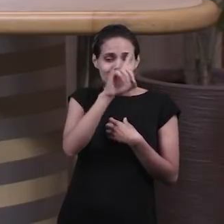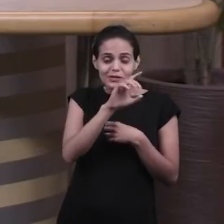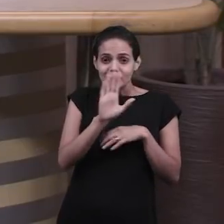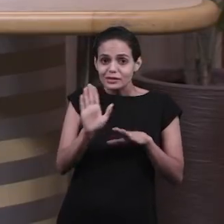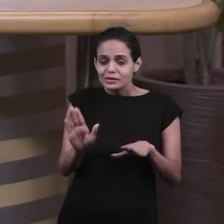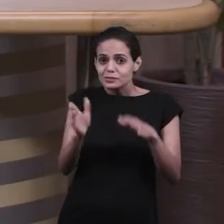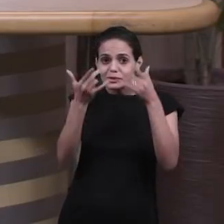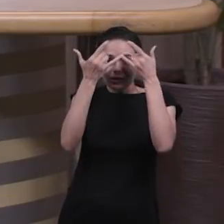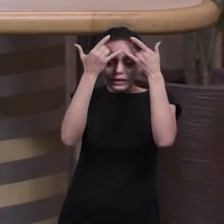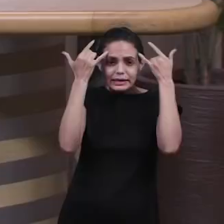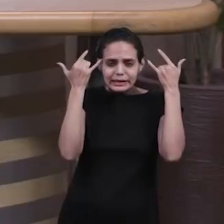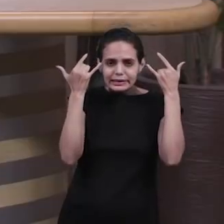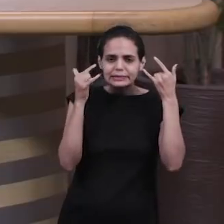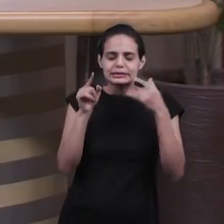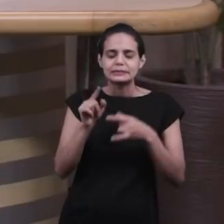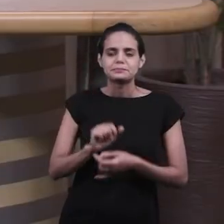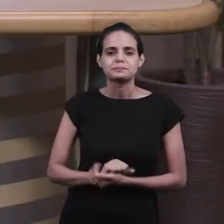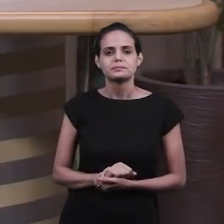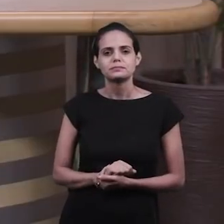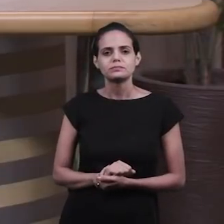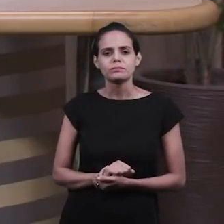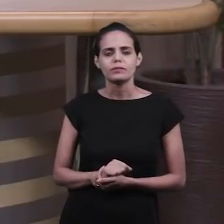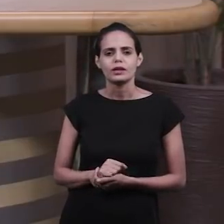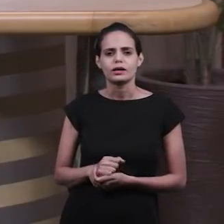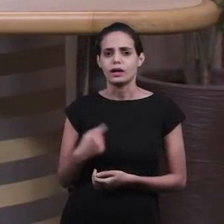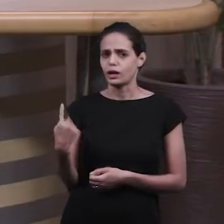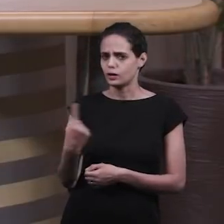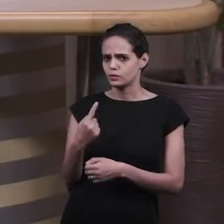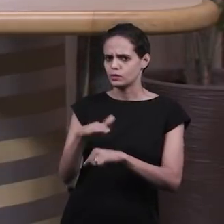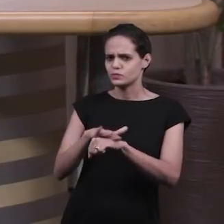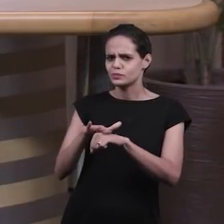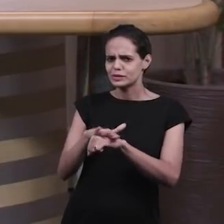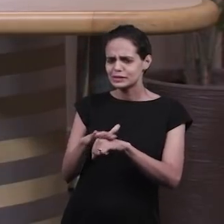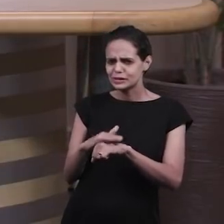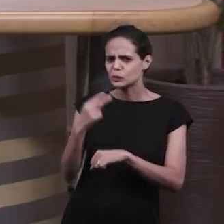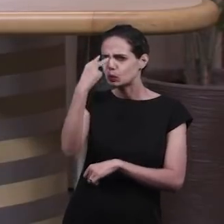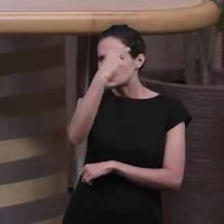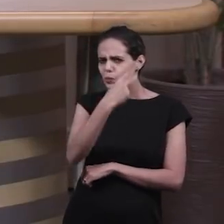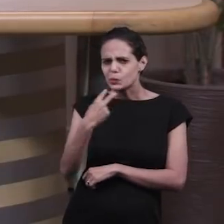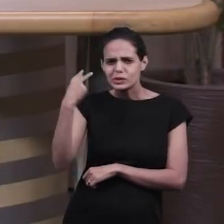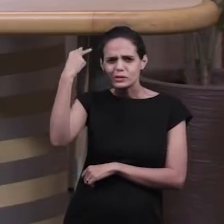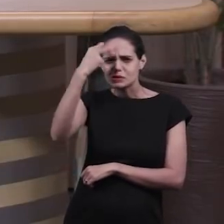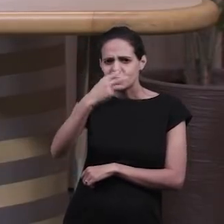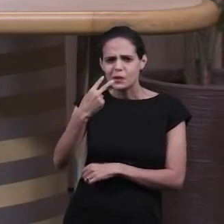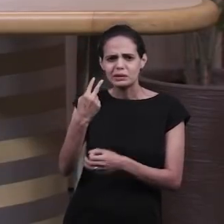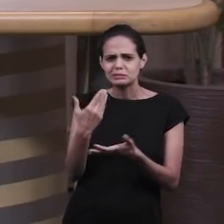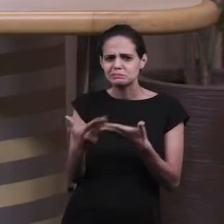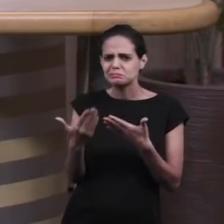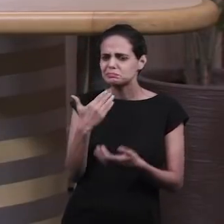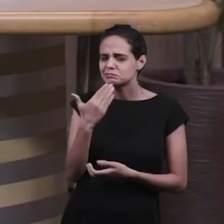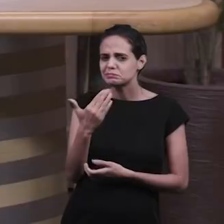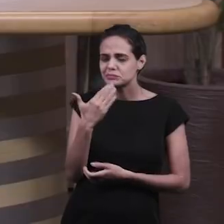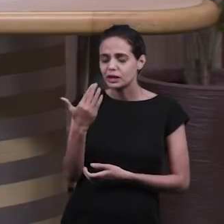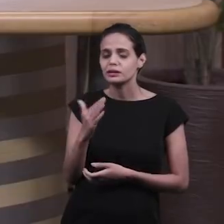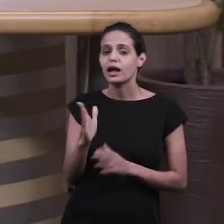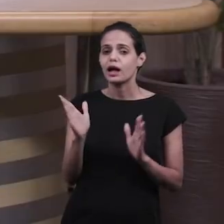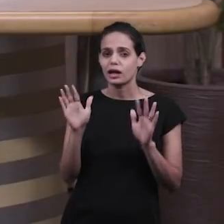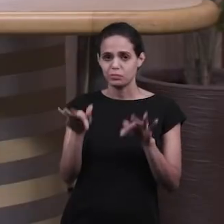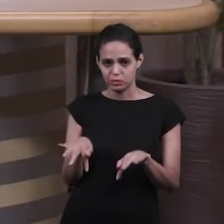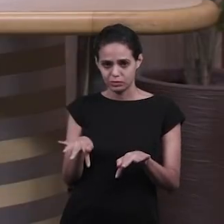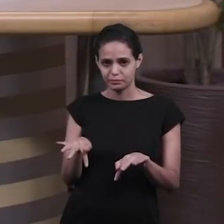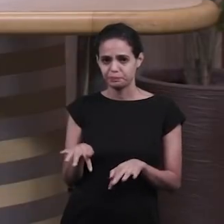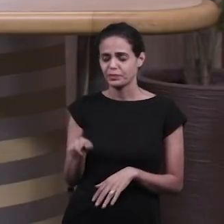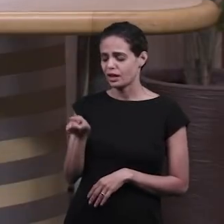tal. Nós conversamos umas 2 horas, não deu em nada. Quando terminou a conversa, esse evangelista olha